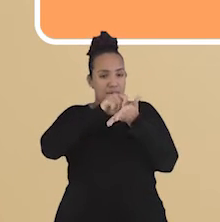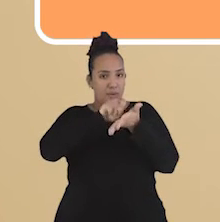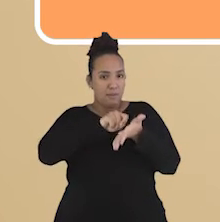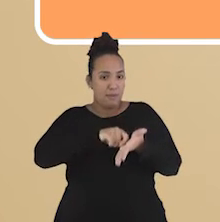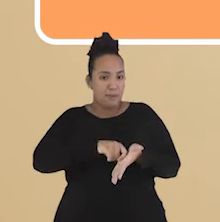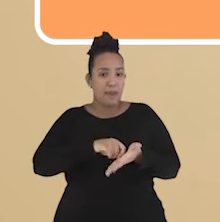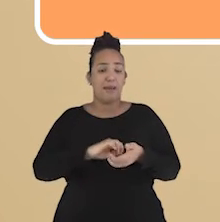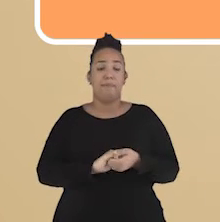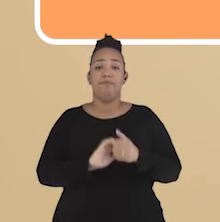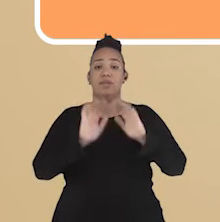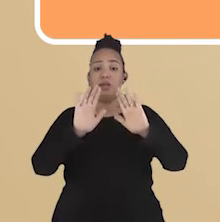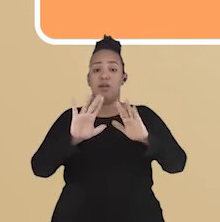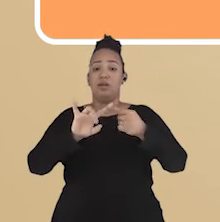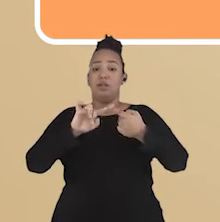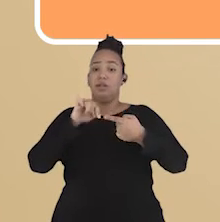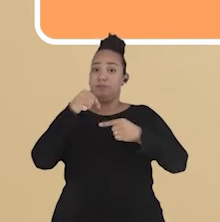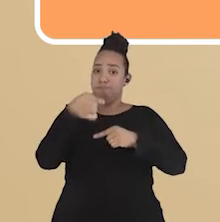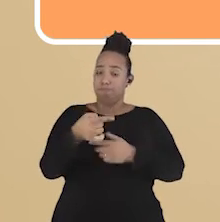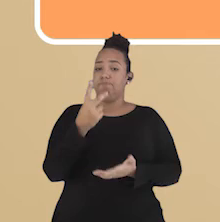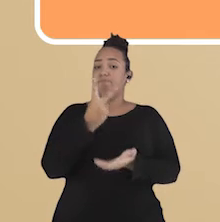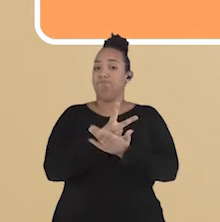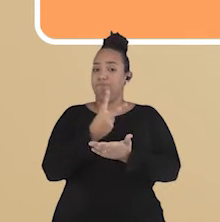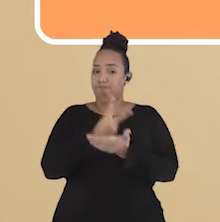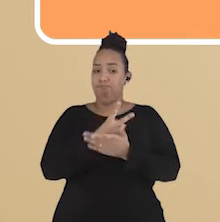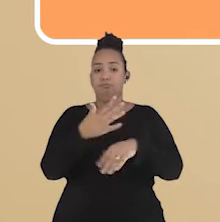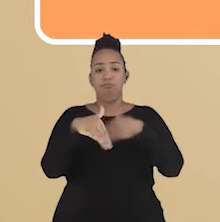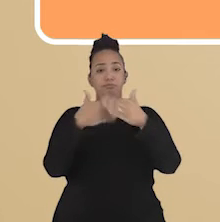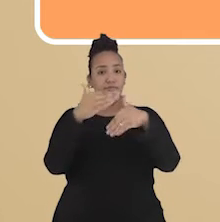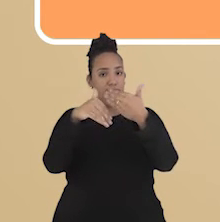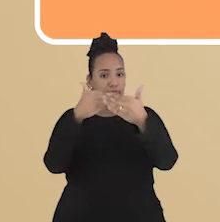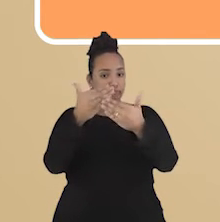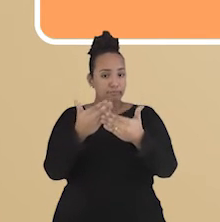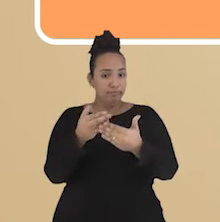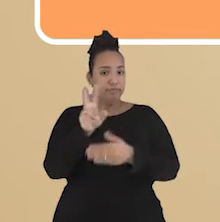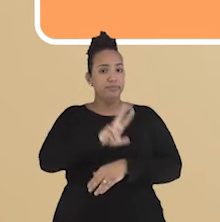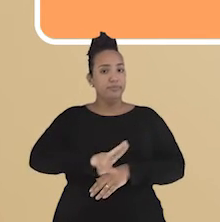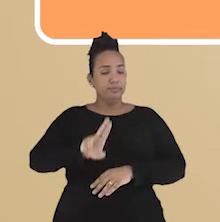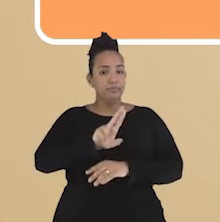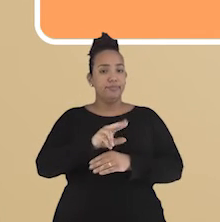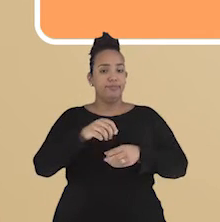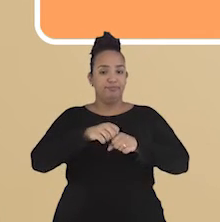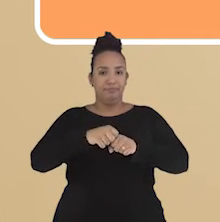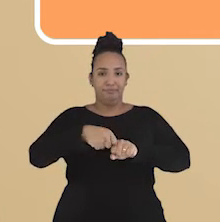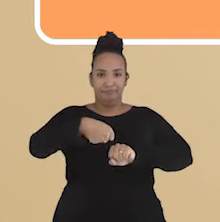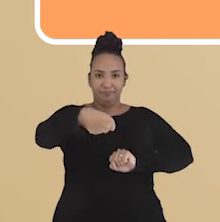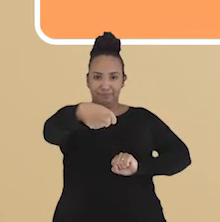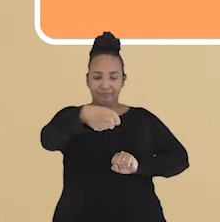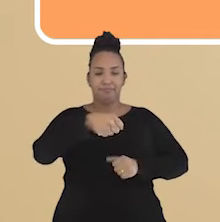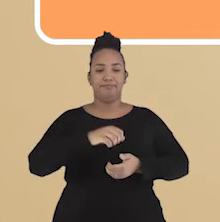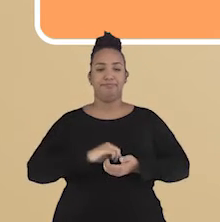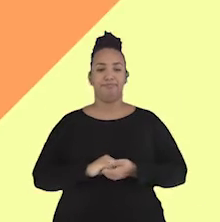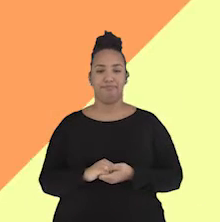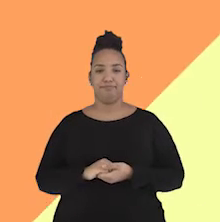africano, mas que depois continuaram e se desenvolveram, sendo utilizado muito nos papiros.